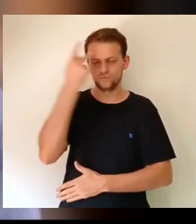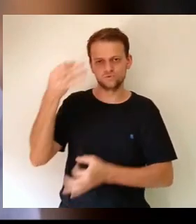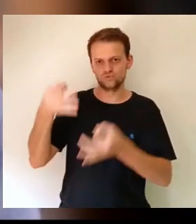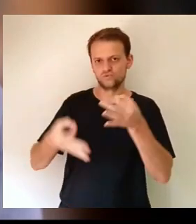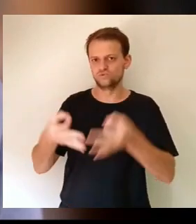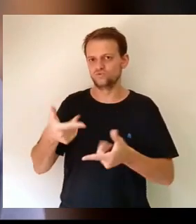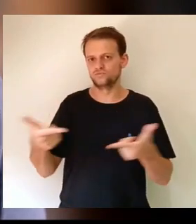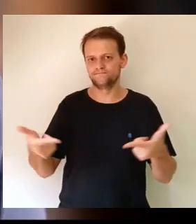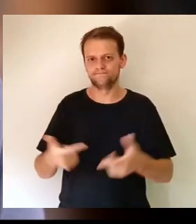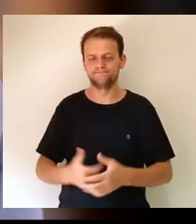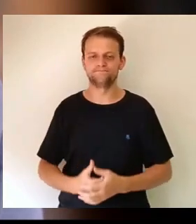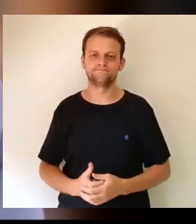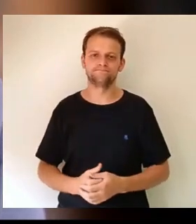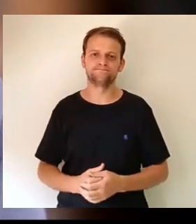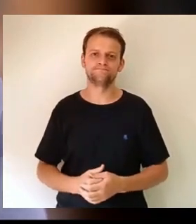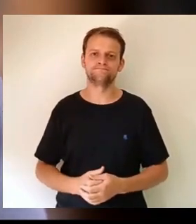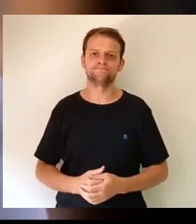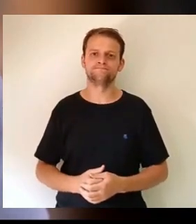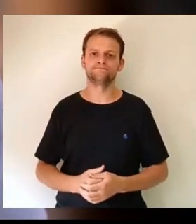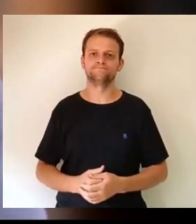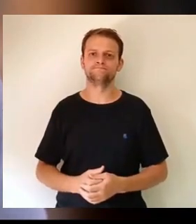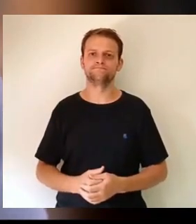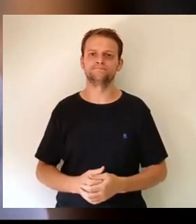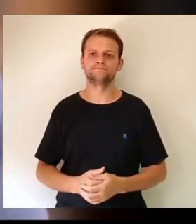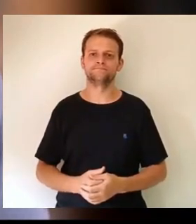nada, nenhum PJ instituído para isso.